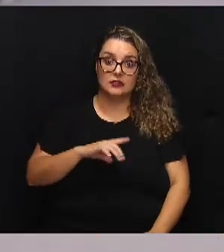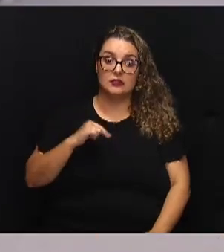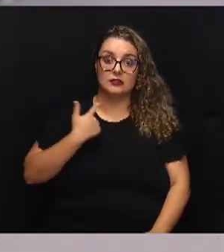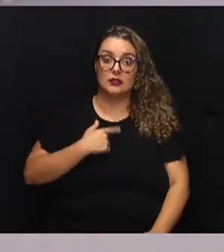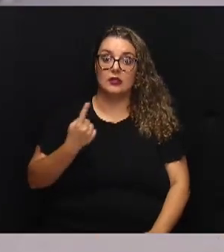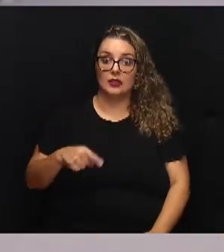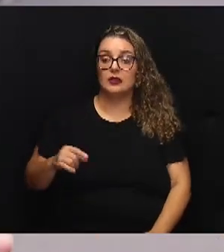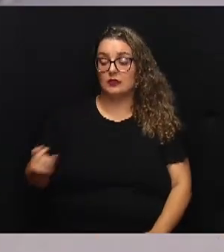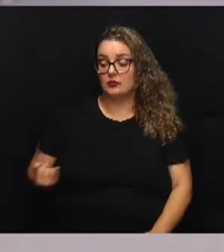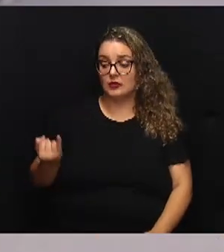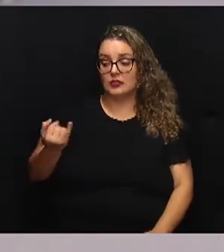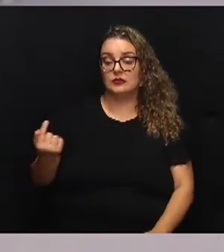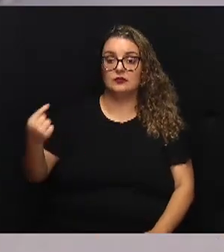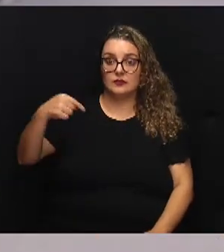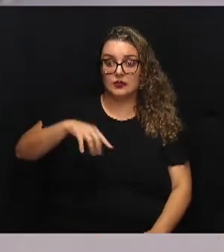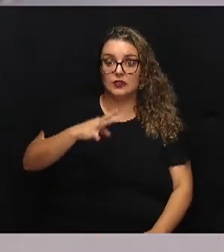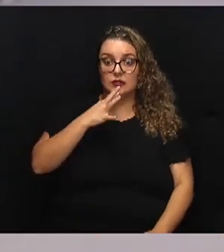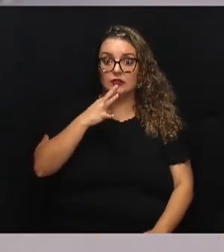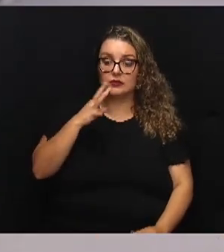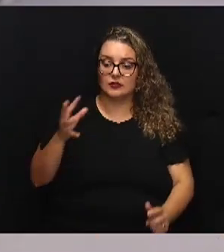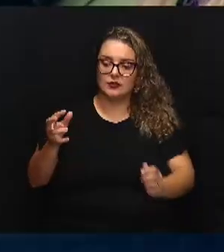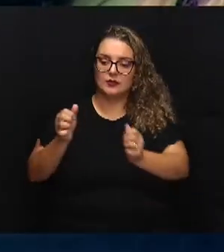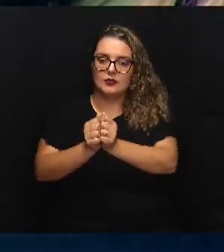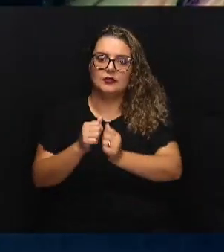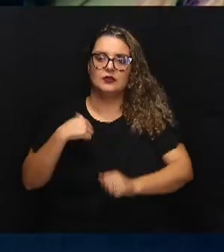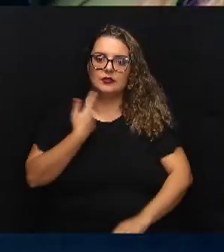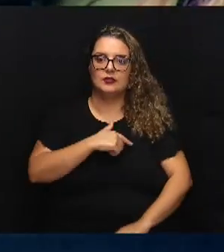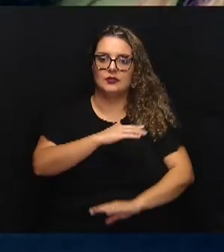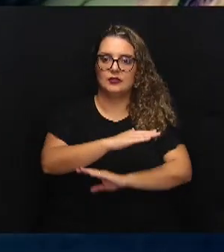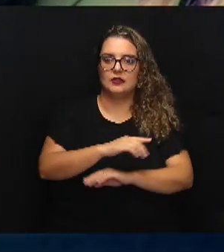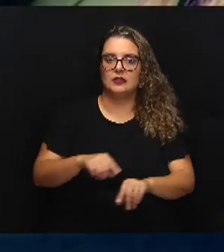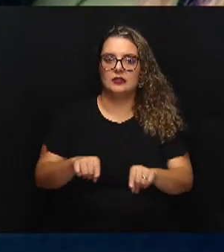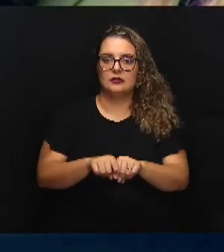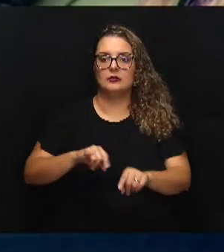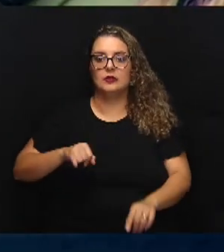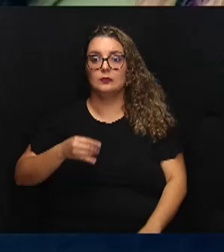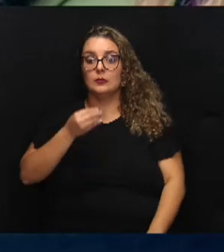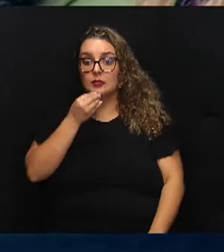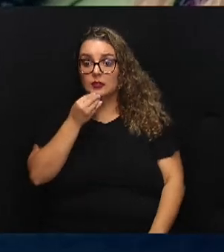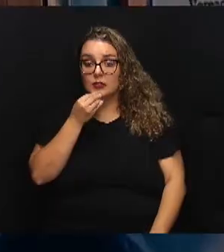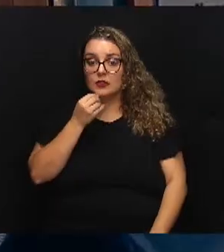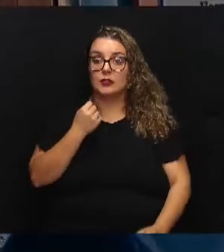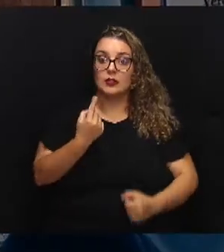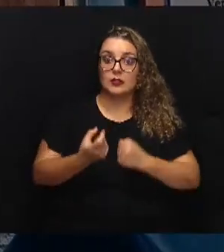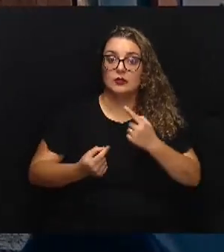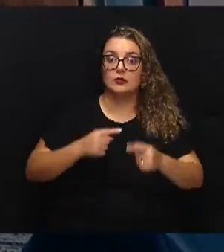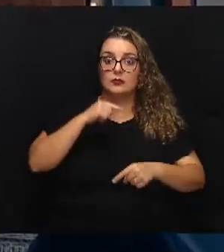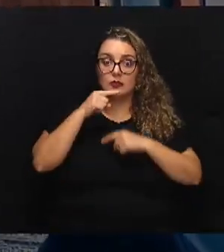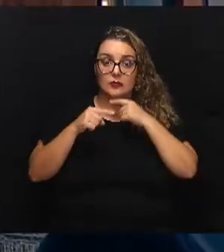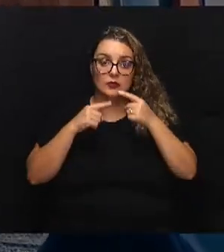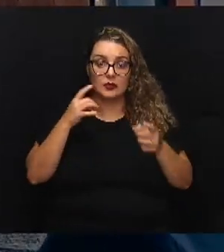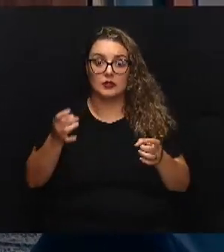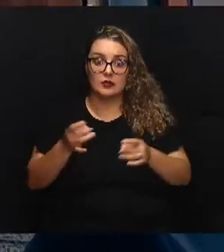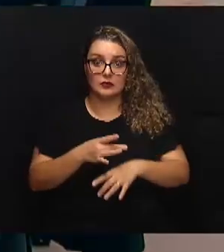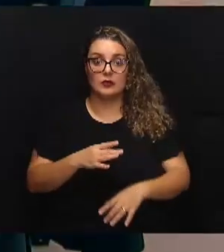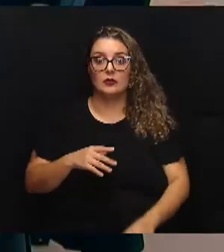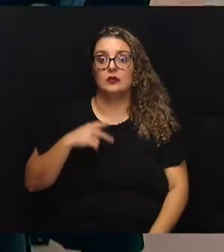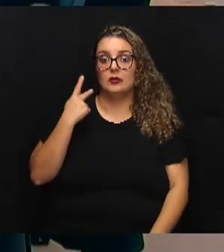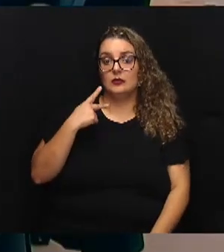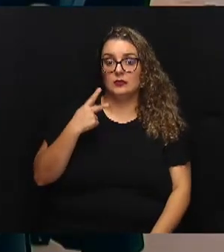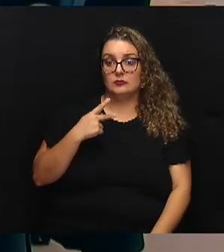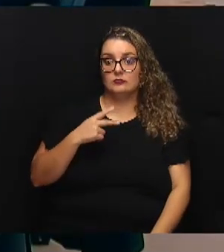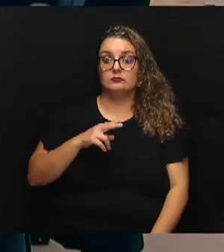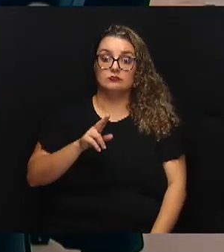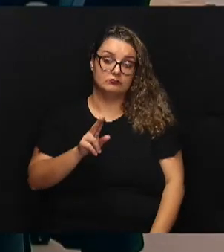virem conhecer e se aproximar da nossa Câmara. Além de terem a oportunidade de tirar algumas dúvidas com a parlamentar, os